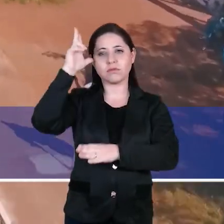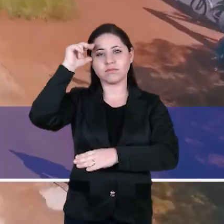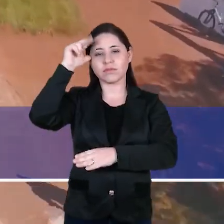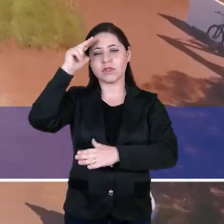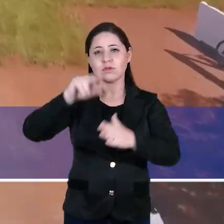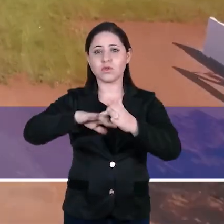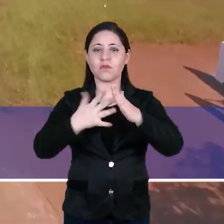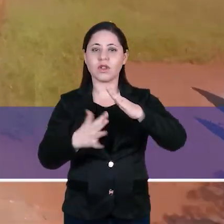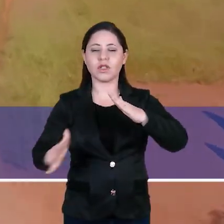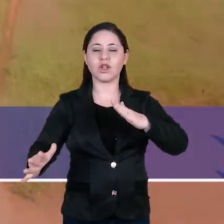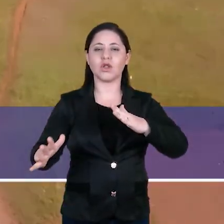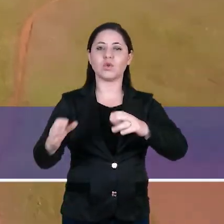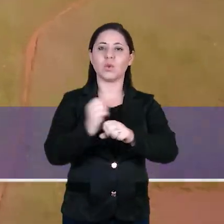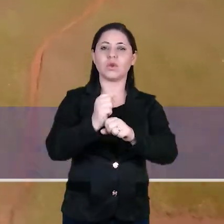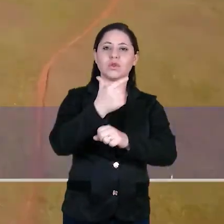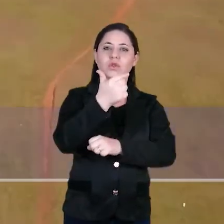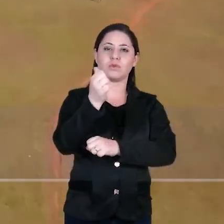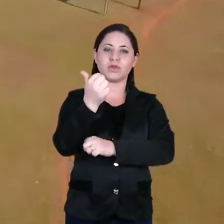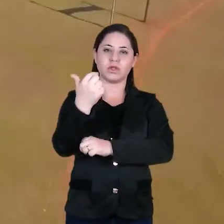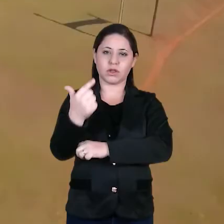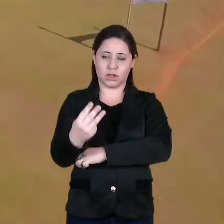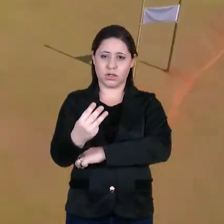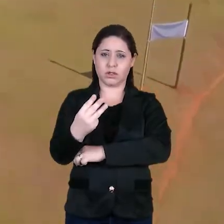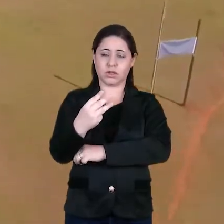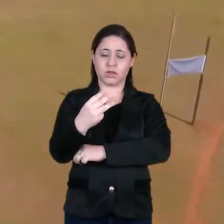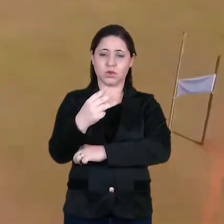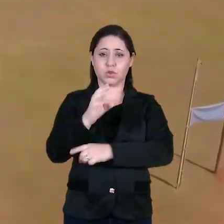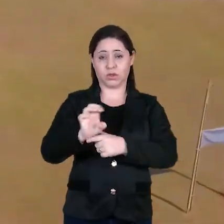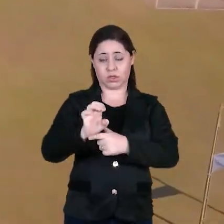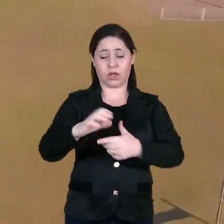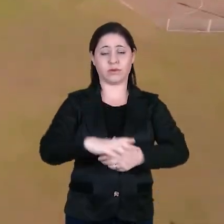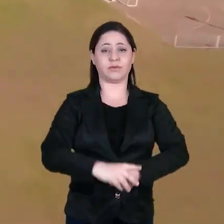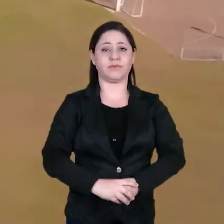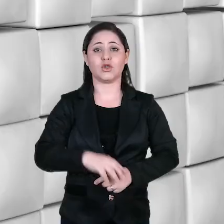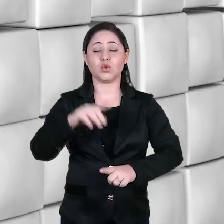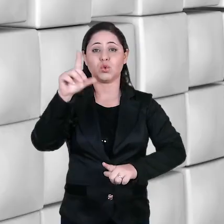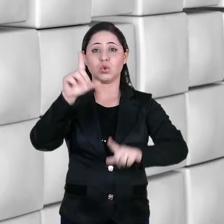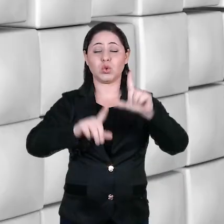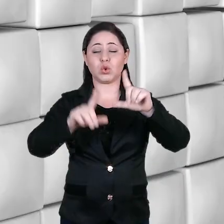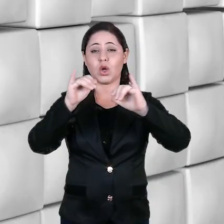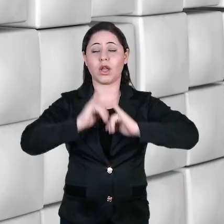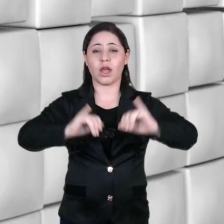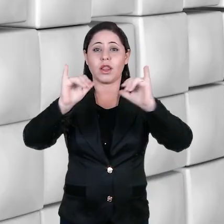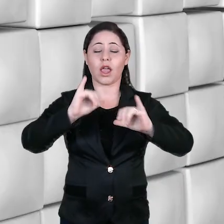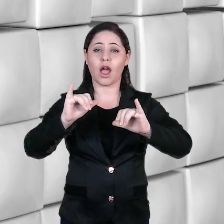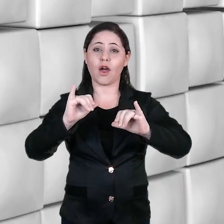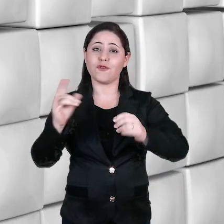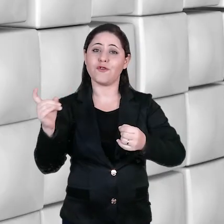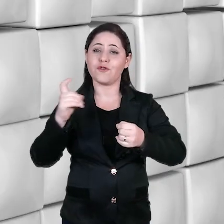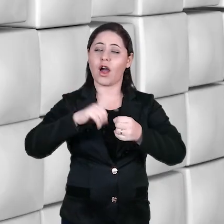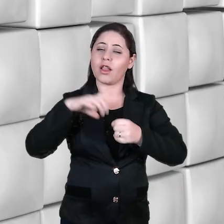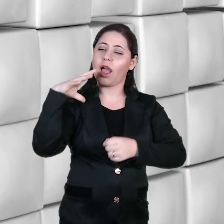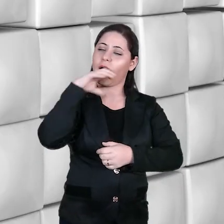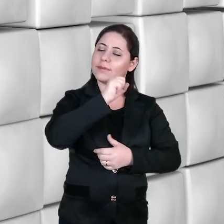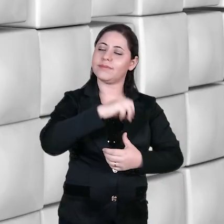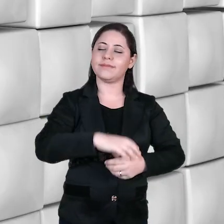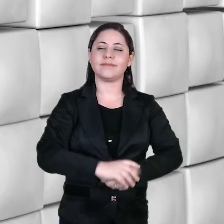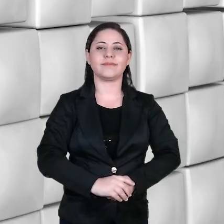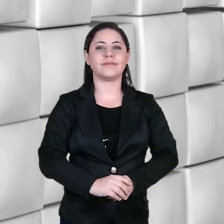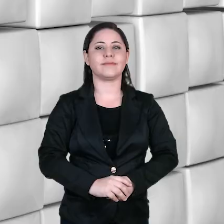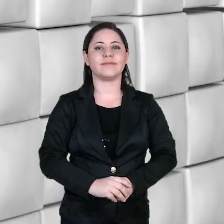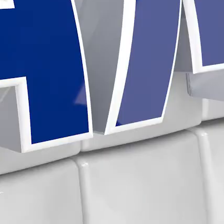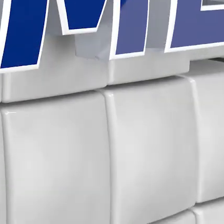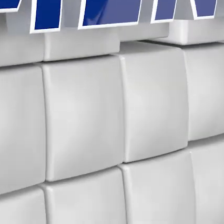que ocorre desde 2013 no calendário de eventos do estado. O Jornal Parlamentar vai para um rápido intervalo e